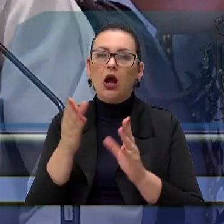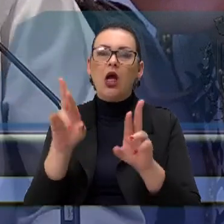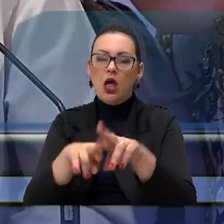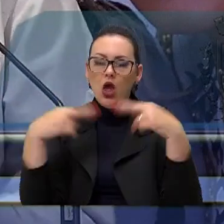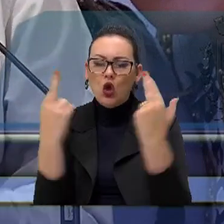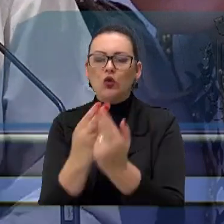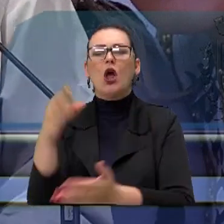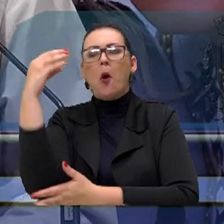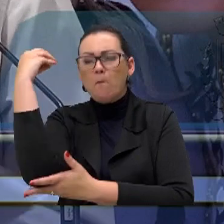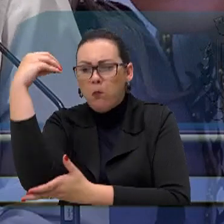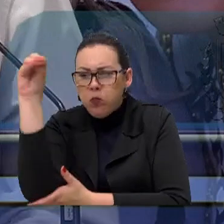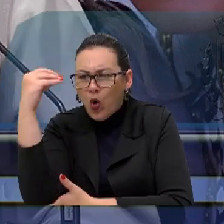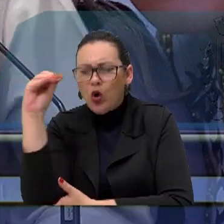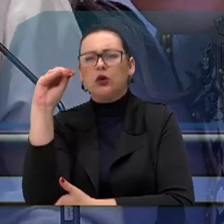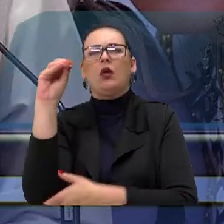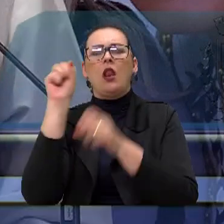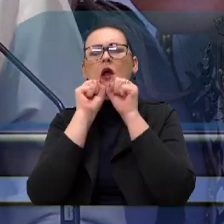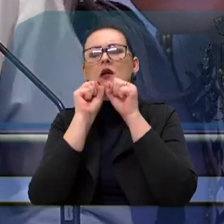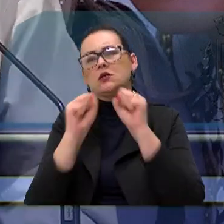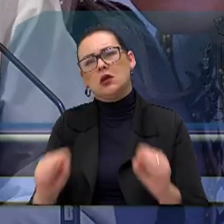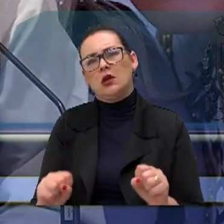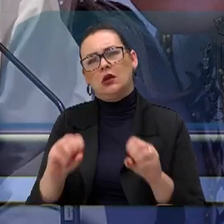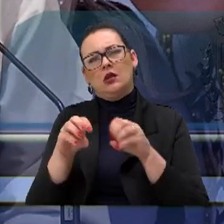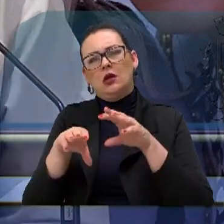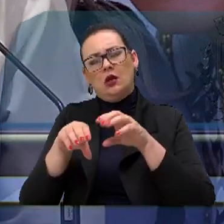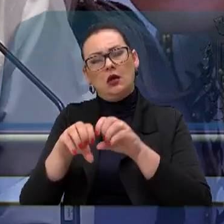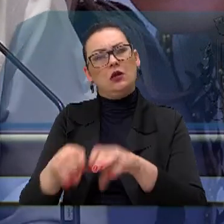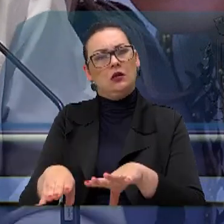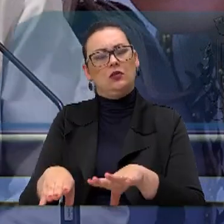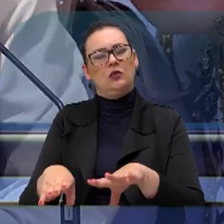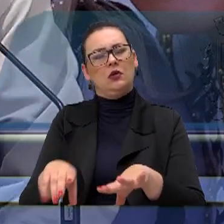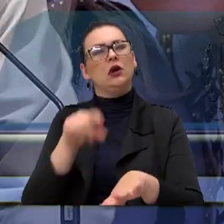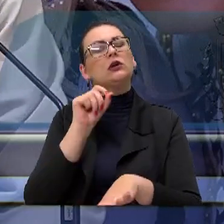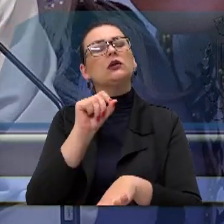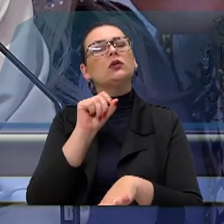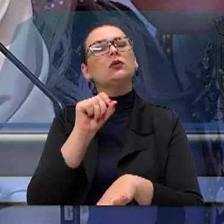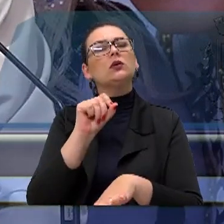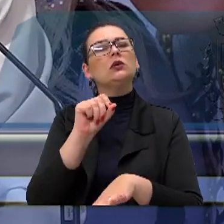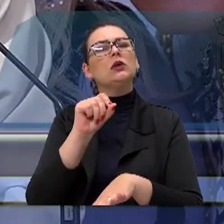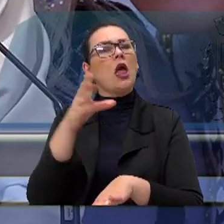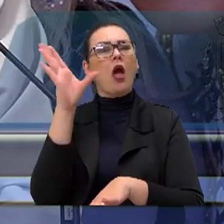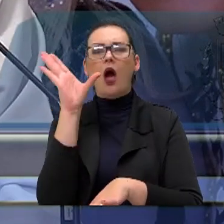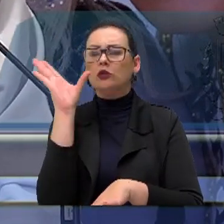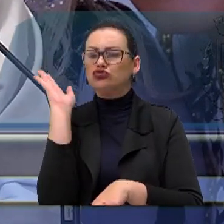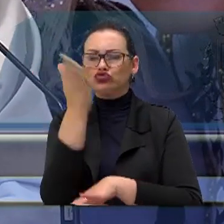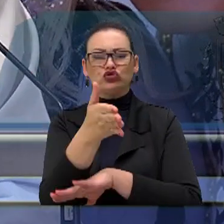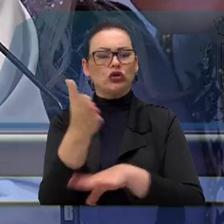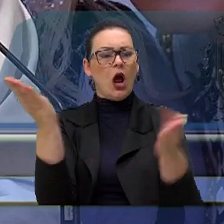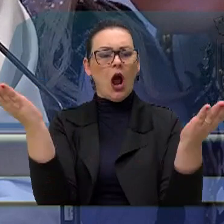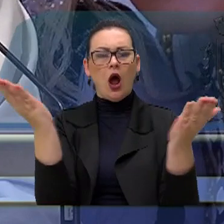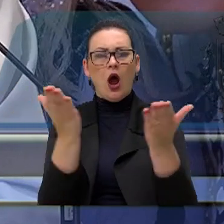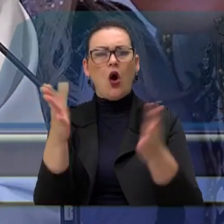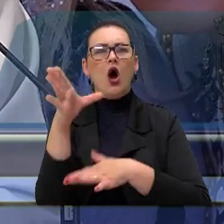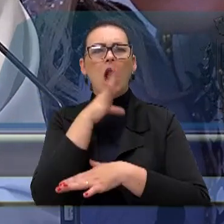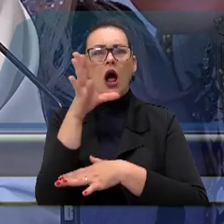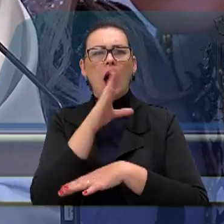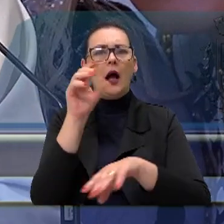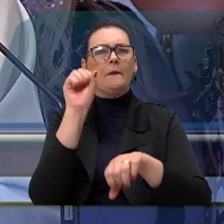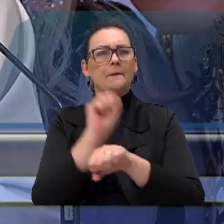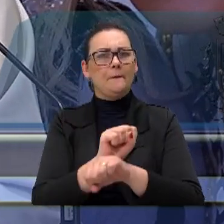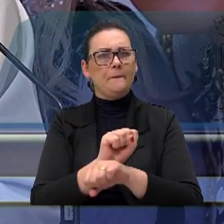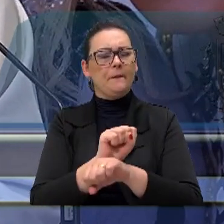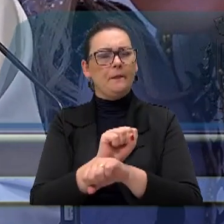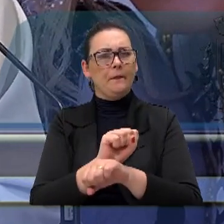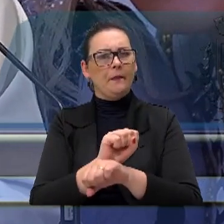essa reunião em Porto Alegre, e para que de uma vez por todas se pare com essa